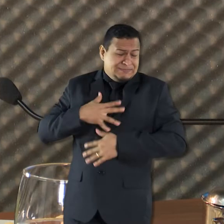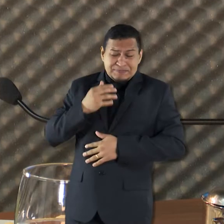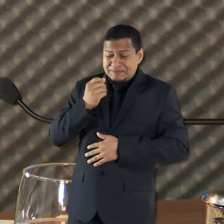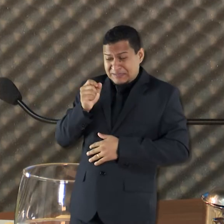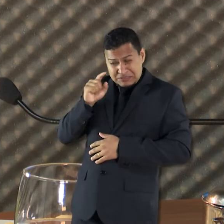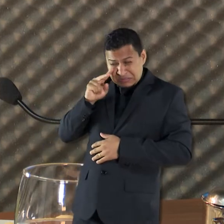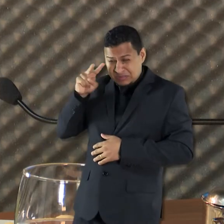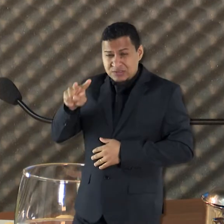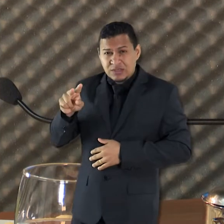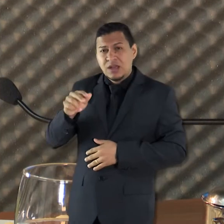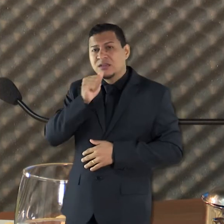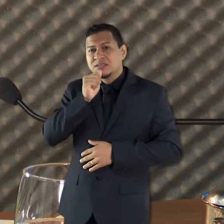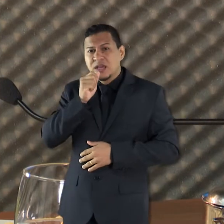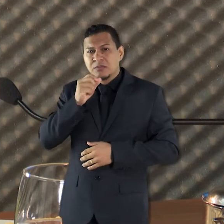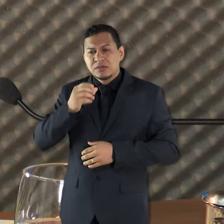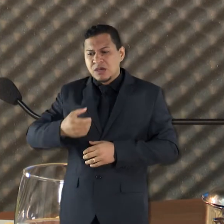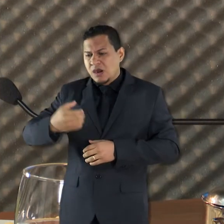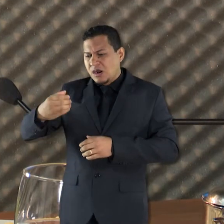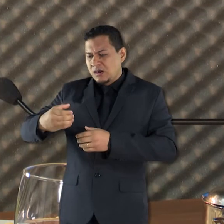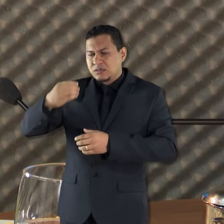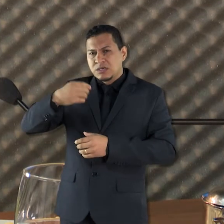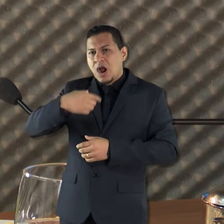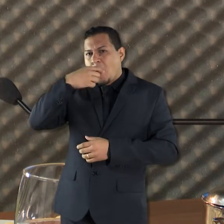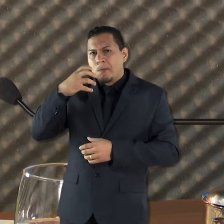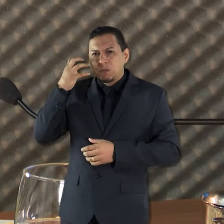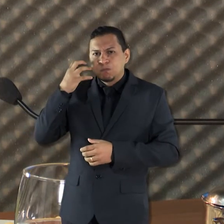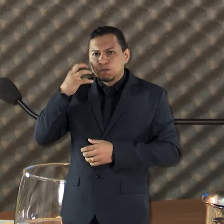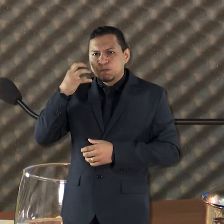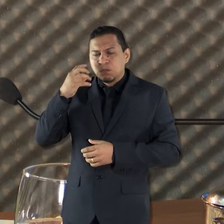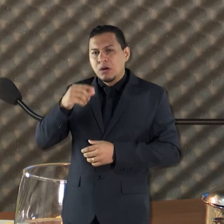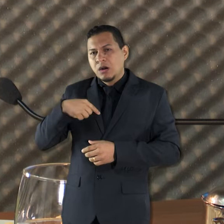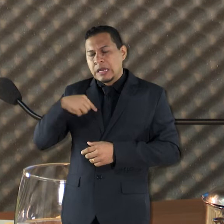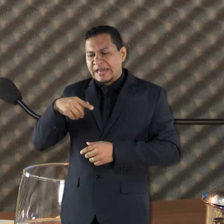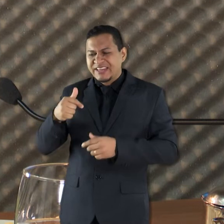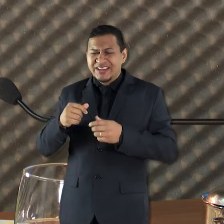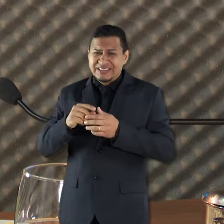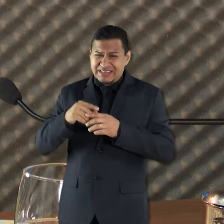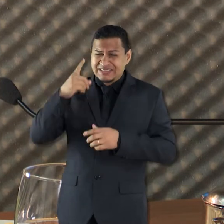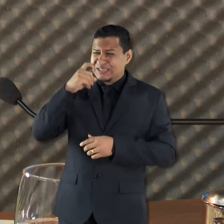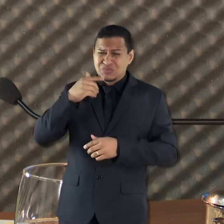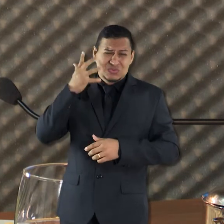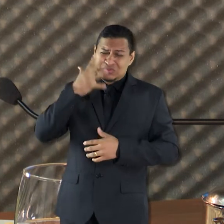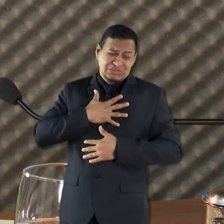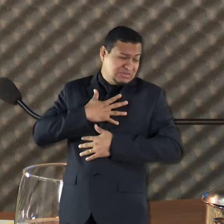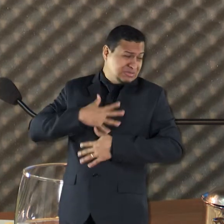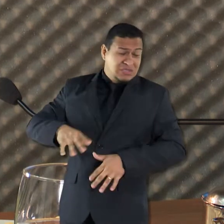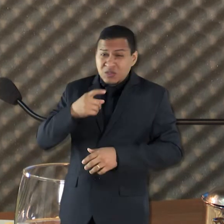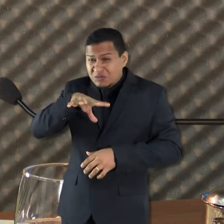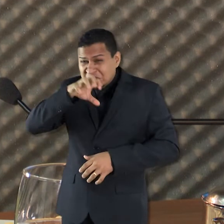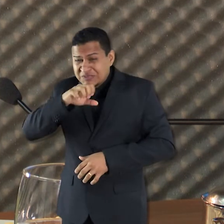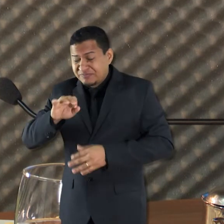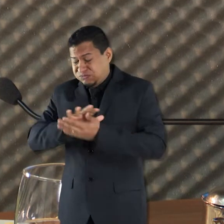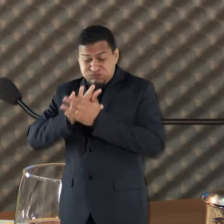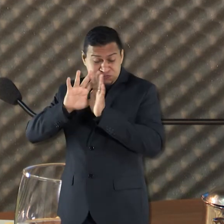olhar. Nossa. Por exemplo, enxaguante bucal, que tinha que limpar porque às vezes fere a garganta, né? Aí eu não consigo nem sentir o cheiro. Não